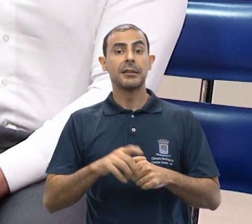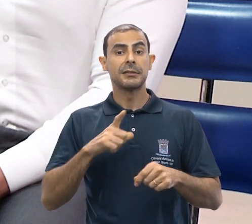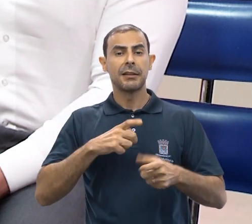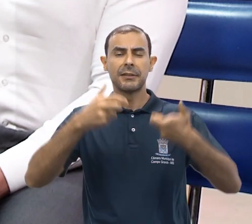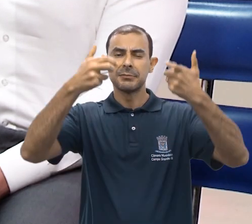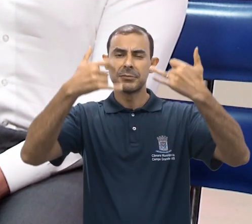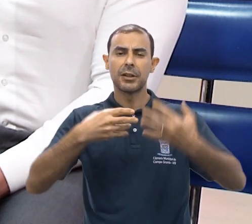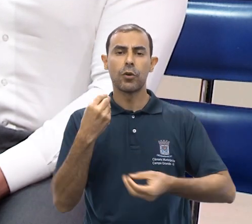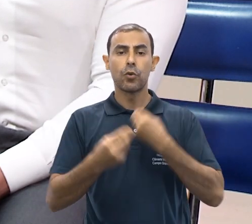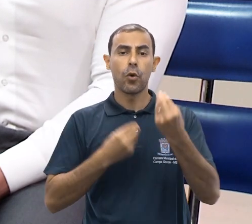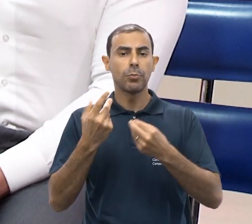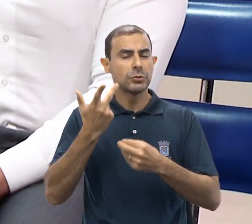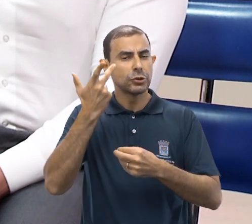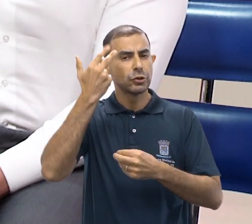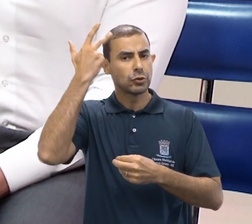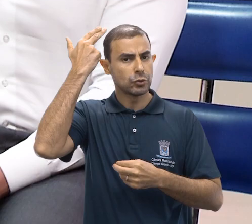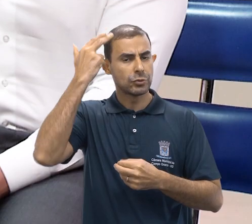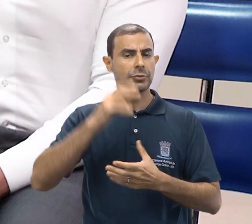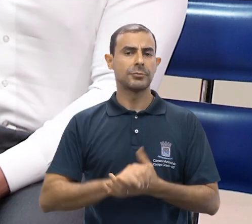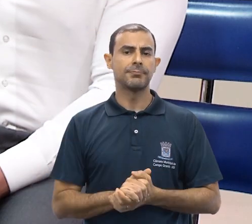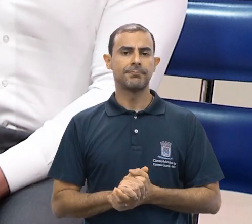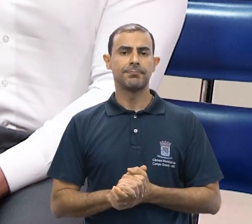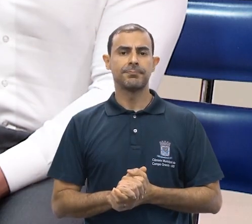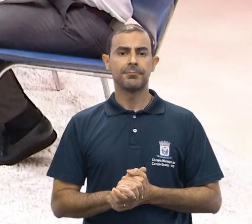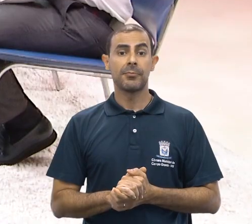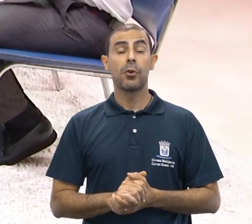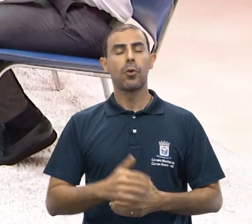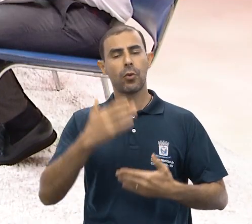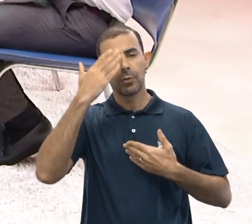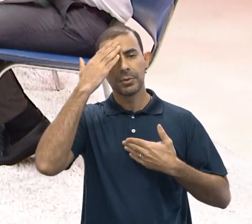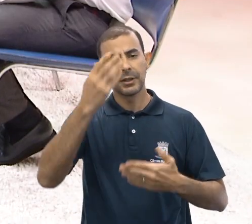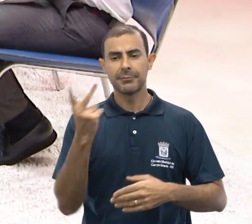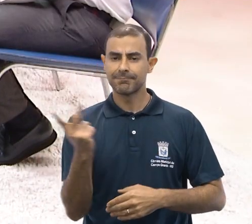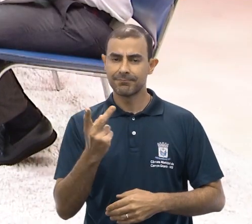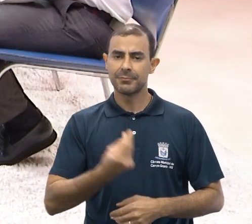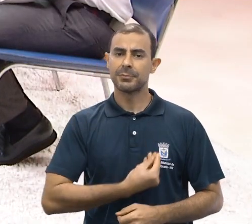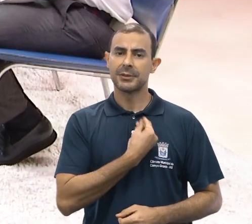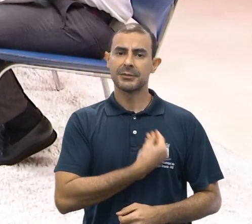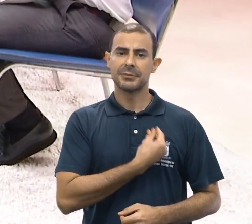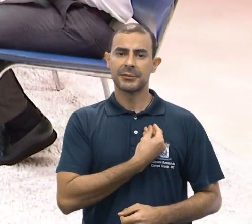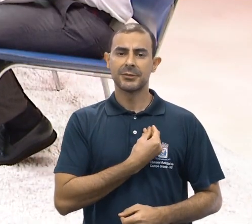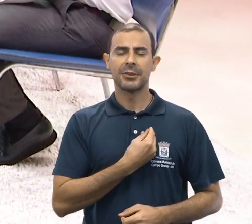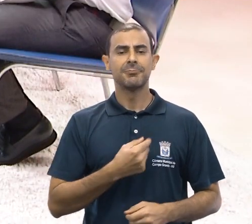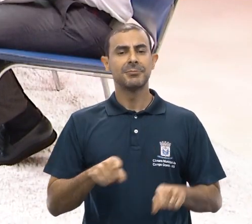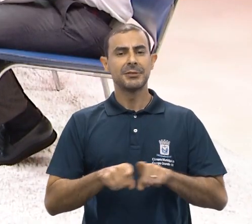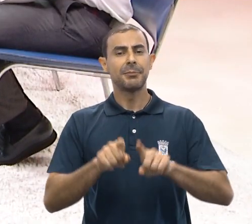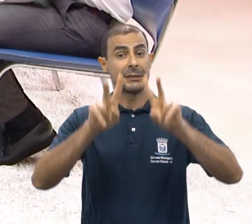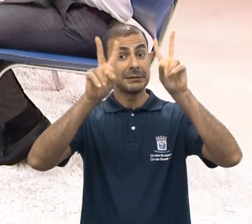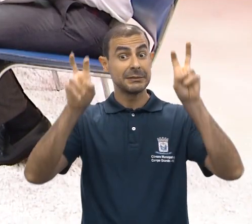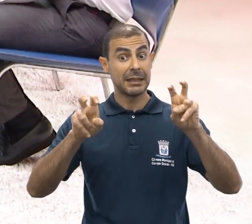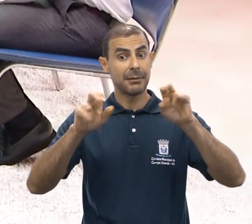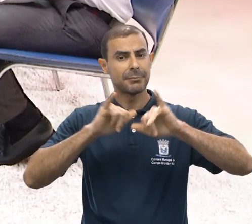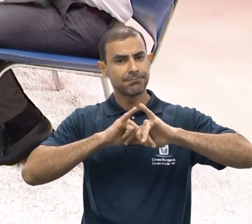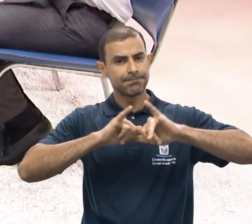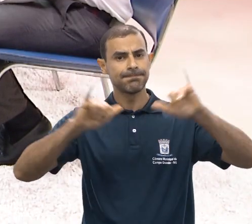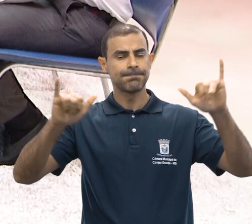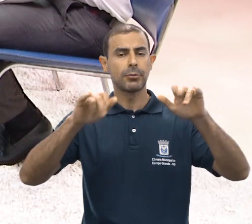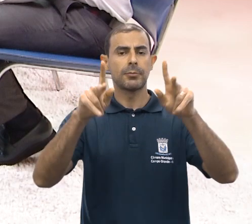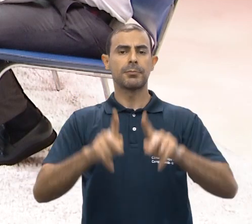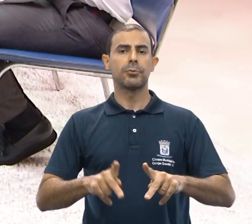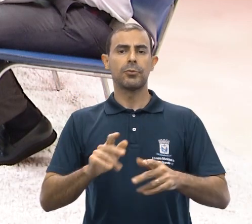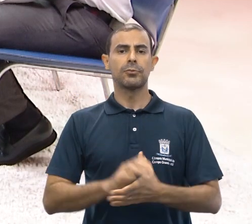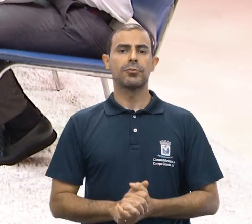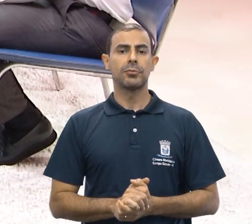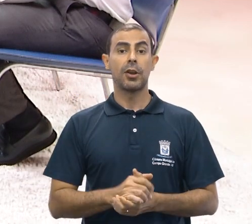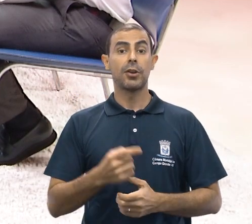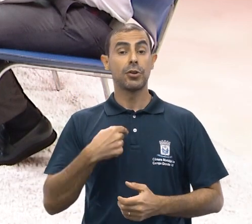a cirurgia contra o Parkinson. Obrigada pela participação de vocês, em trazer esse assunto para a população. E eu